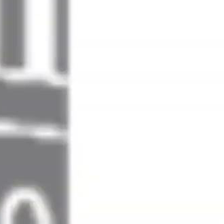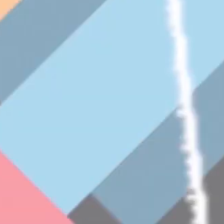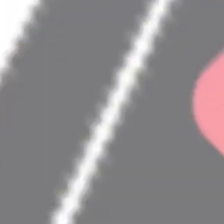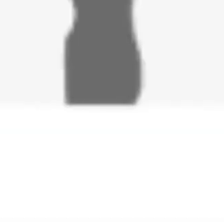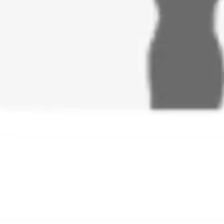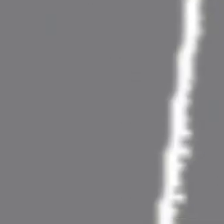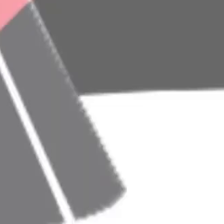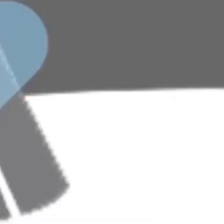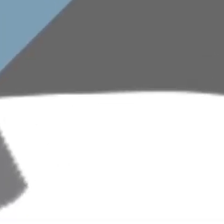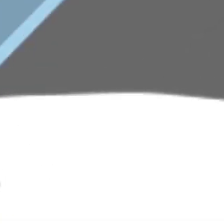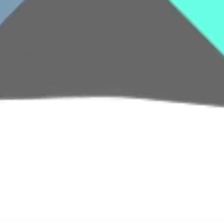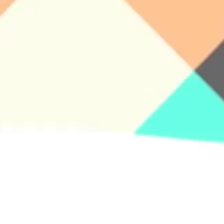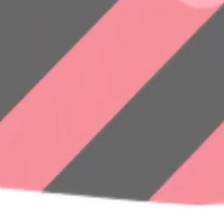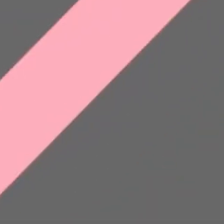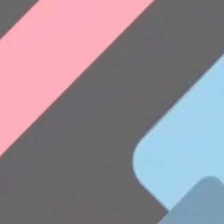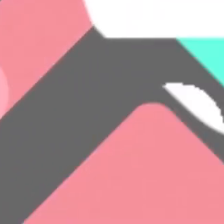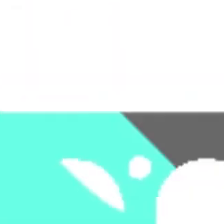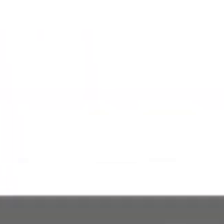Música